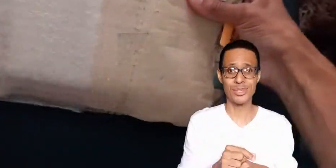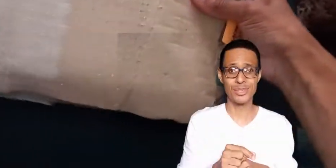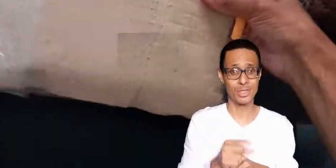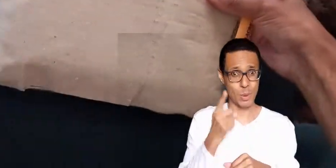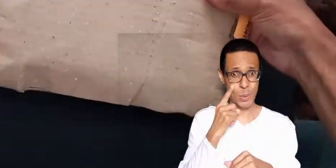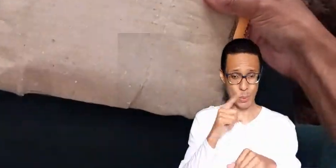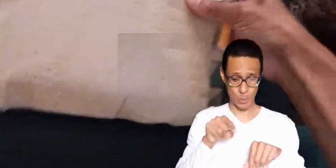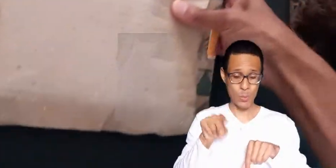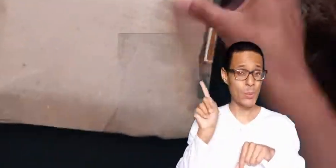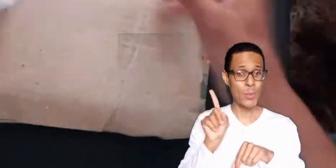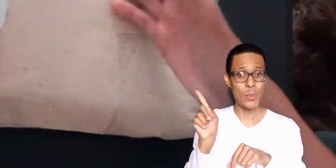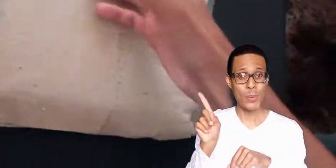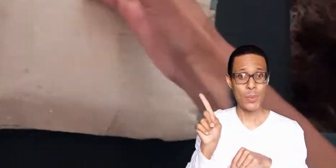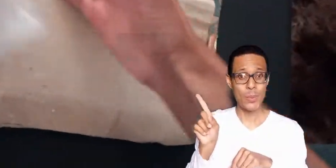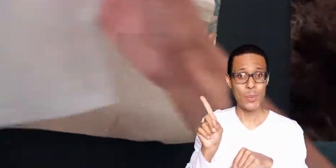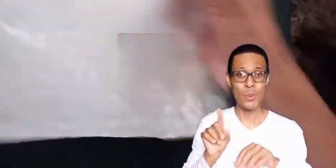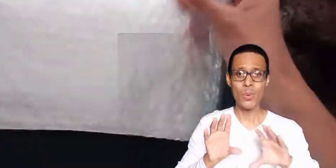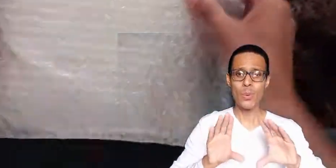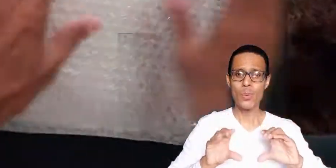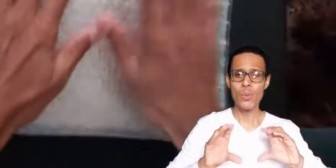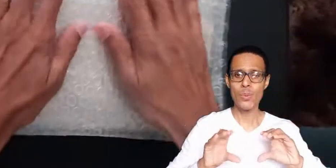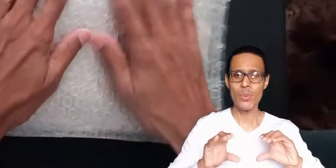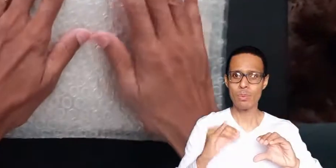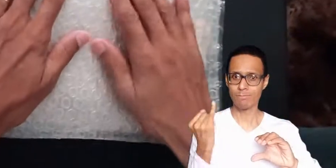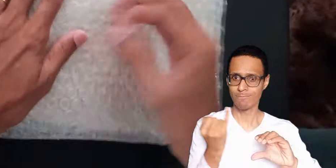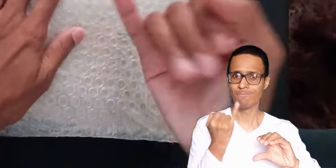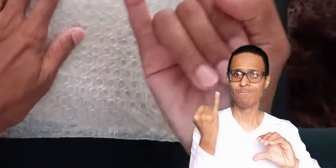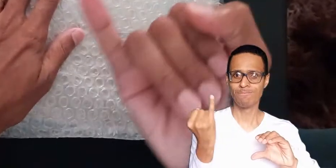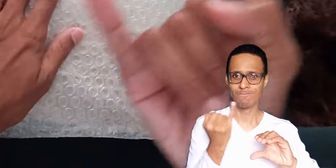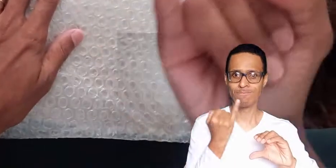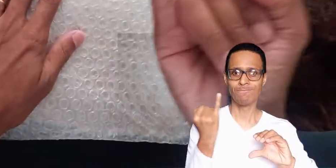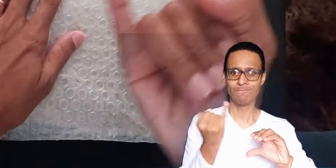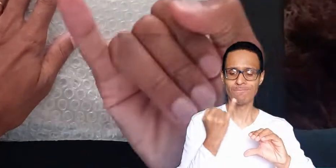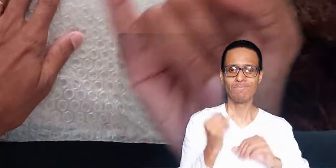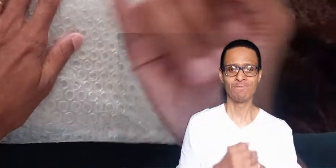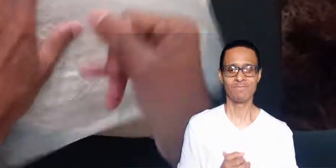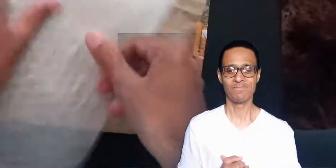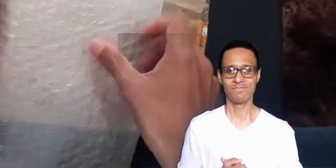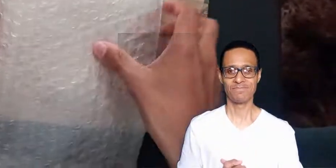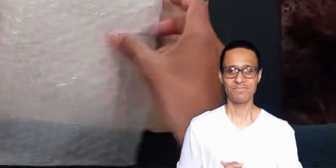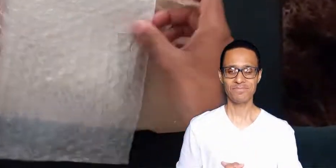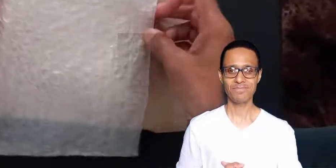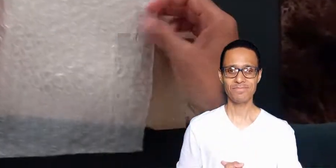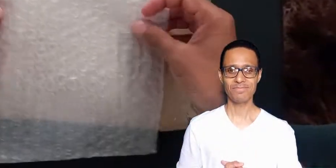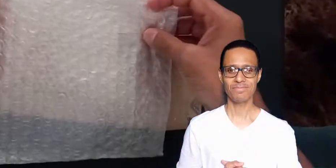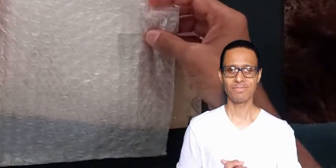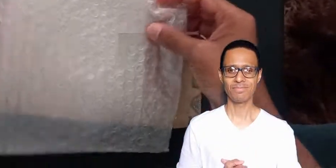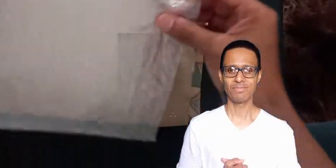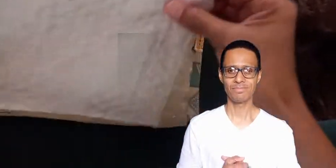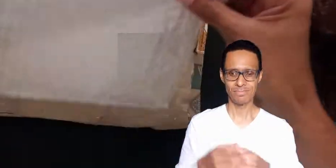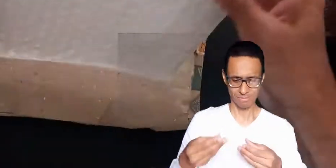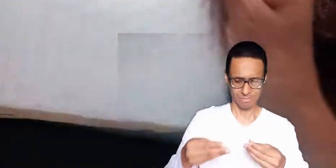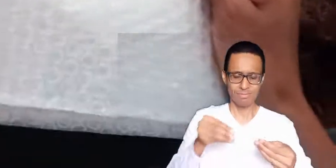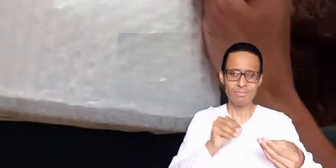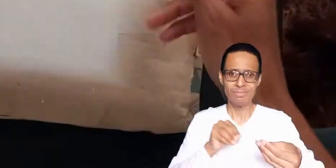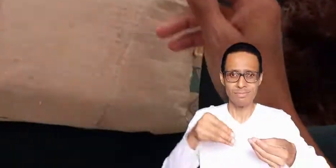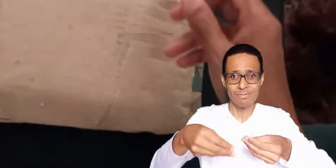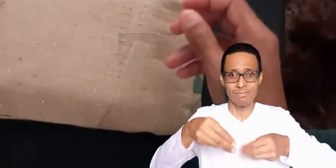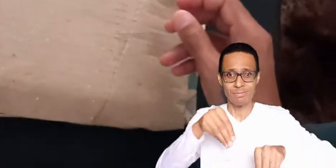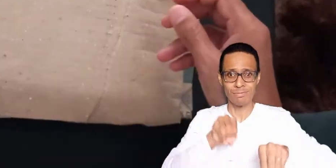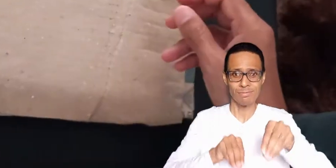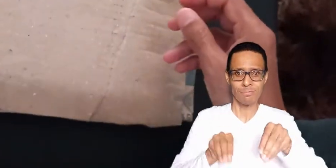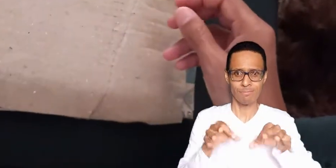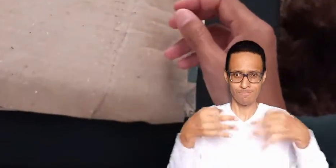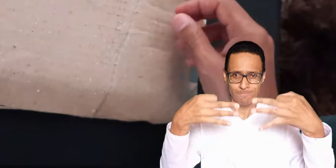um plástico bolho, muito importante, no outro saquinho não tinha mais nada, tá bem embaladinho. Então